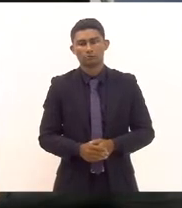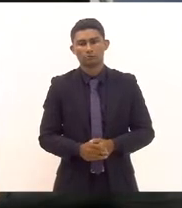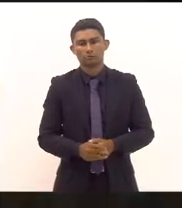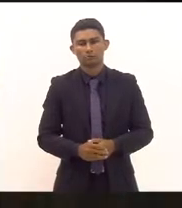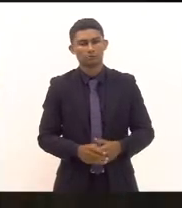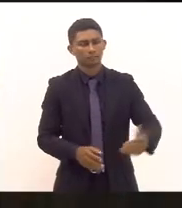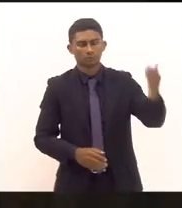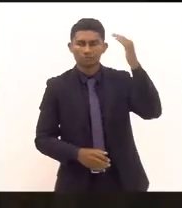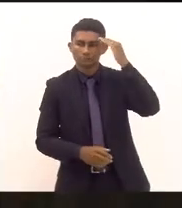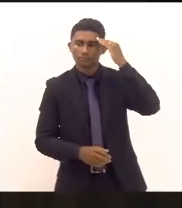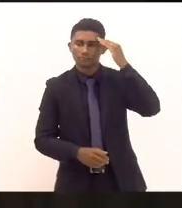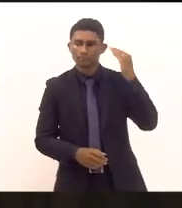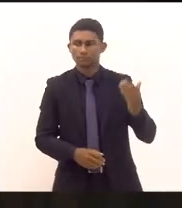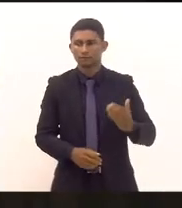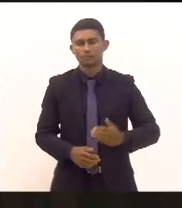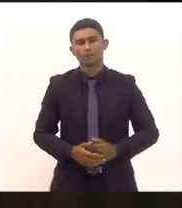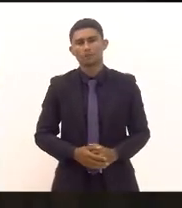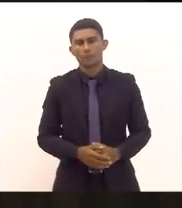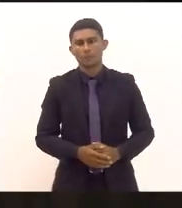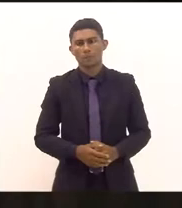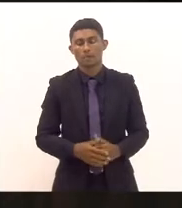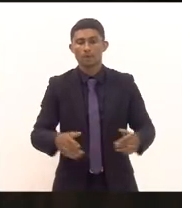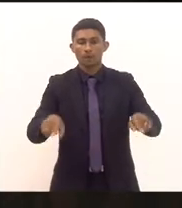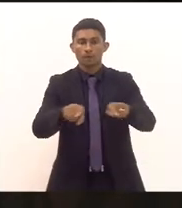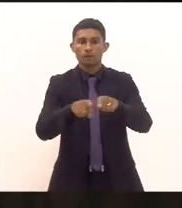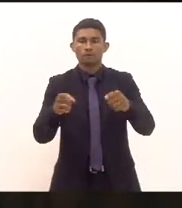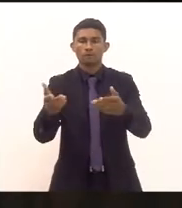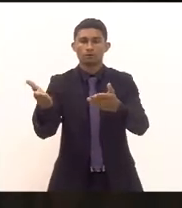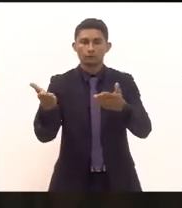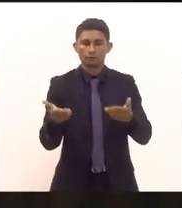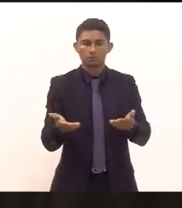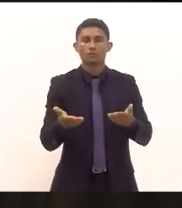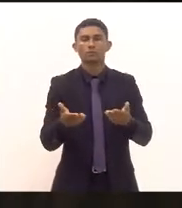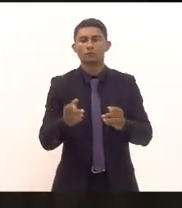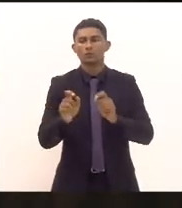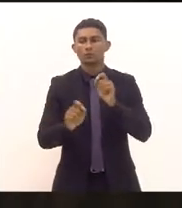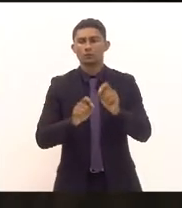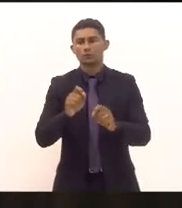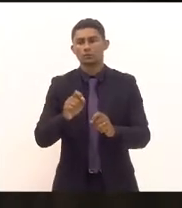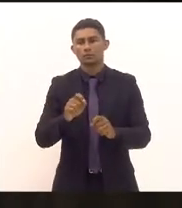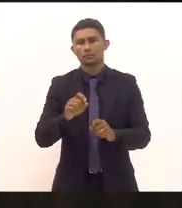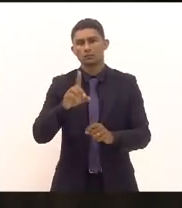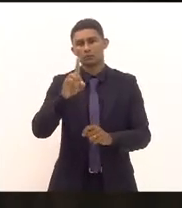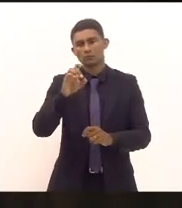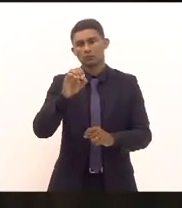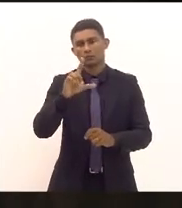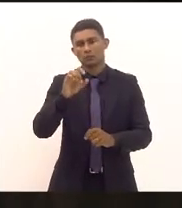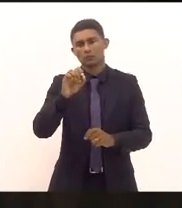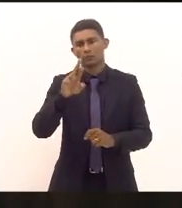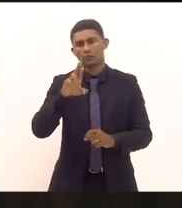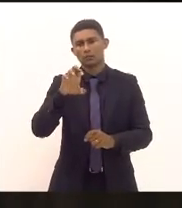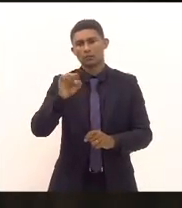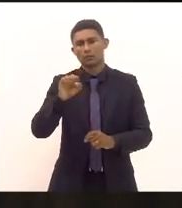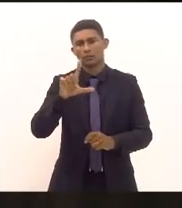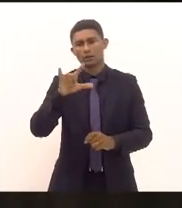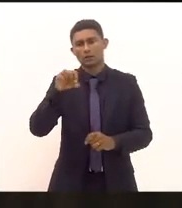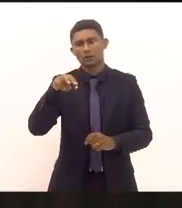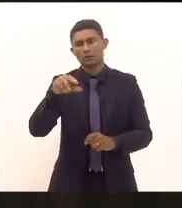o HDMI som e convida agora fazer o uso da fala EA Dolores Lima